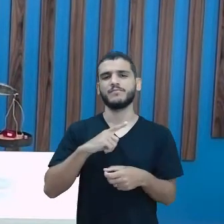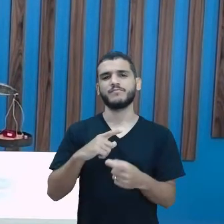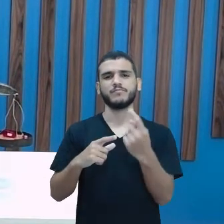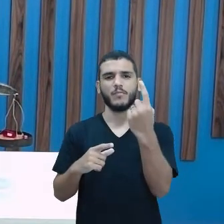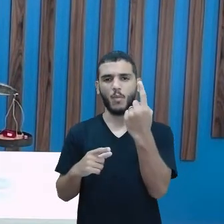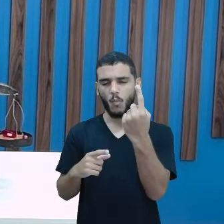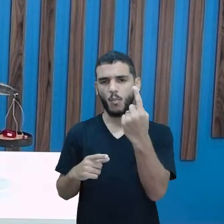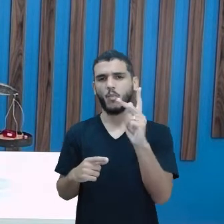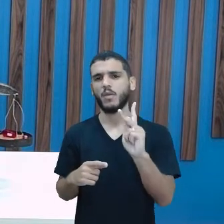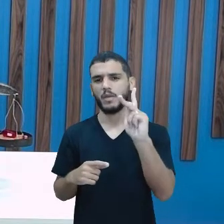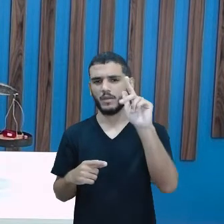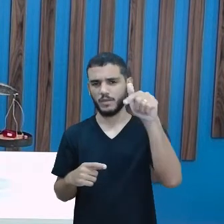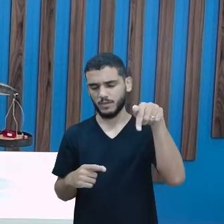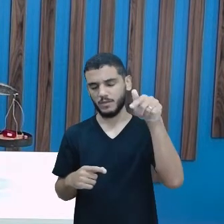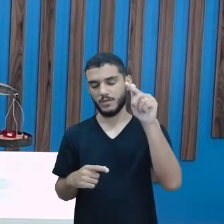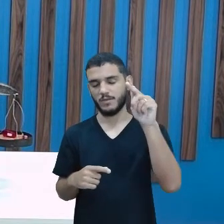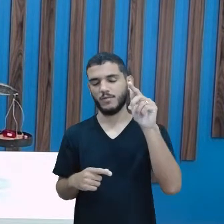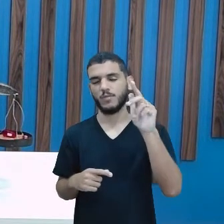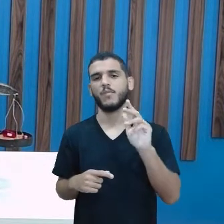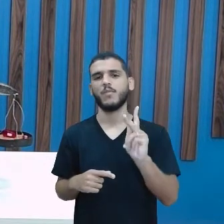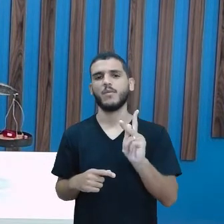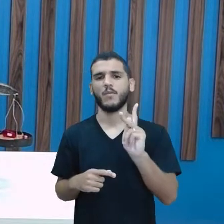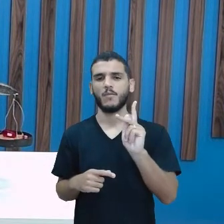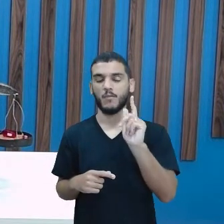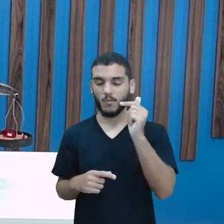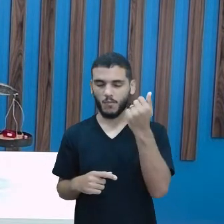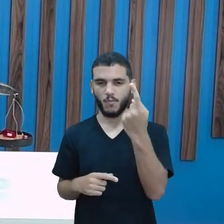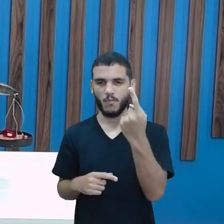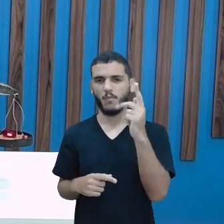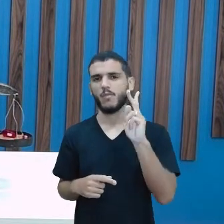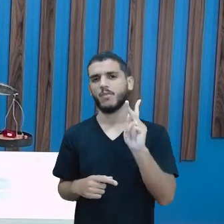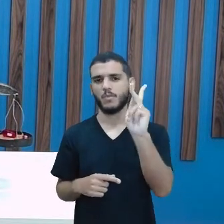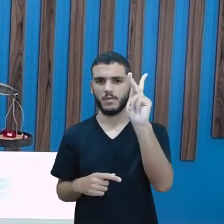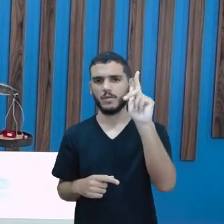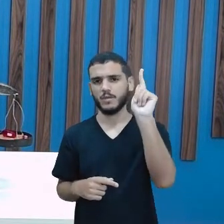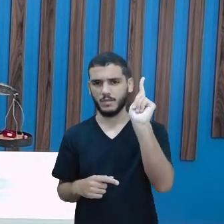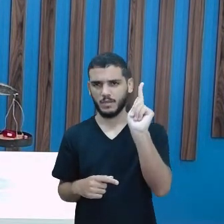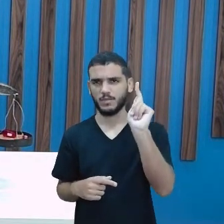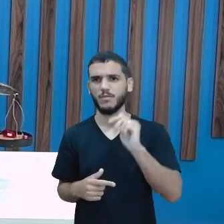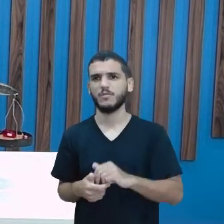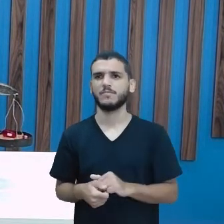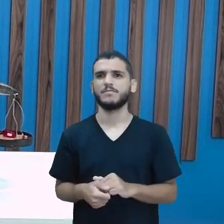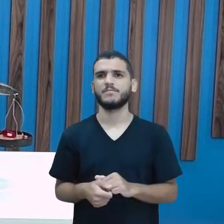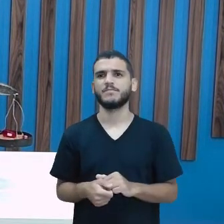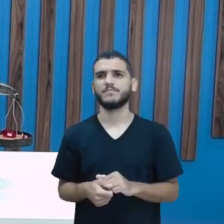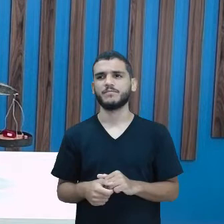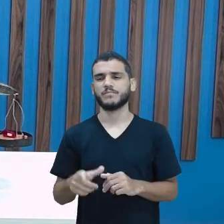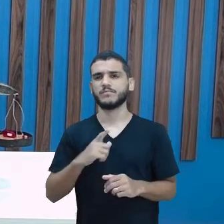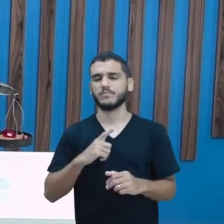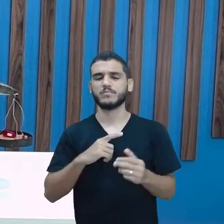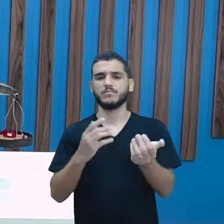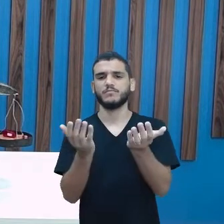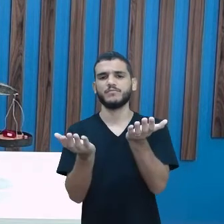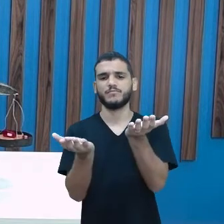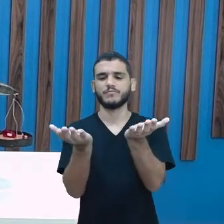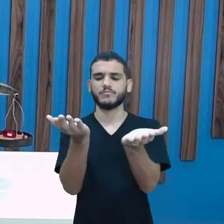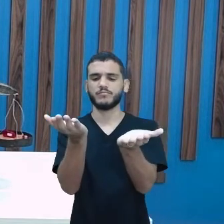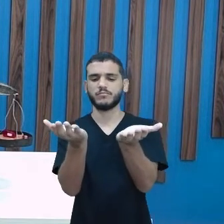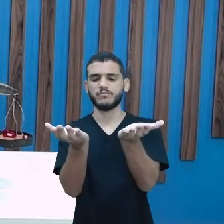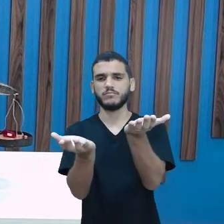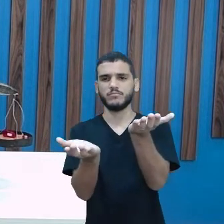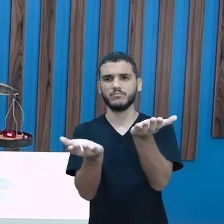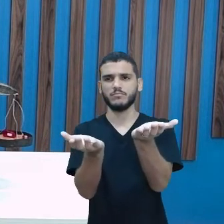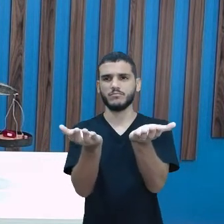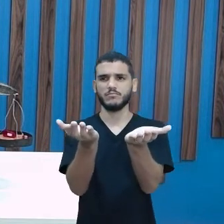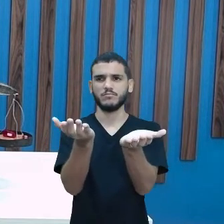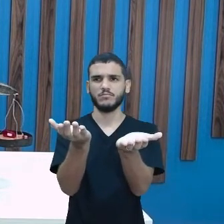1 quilo, tá? Desse lado do prato, observem que a balança está equilibrada.